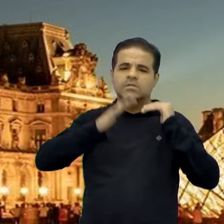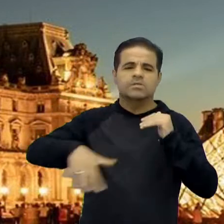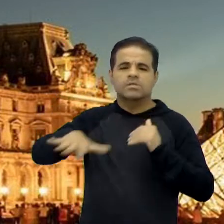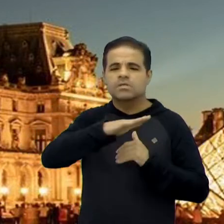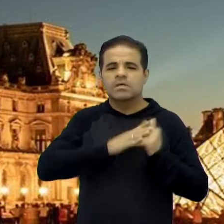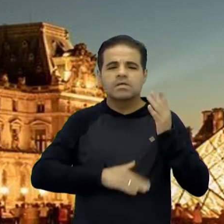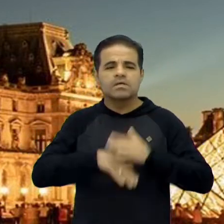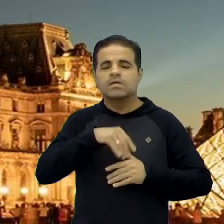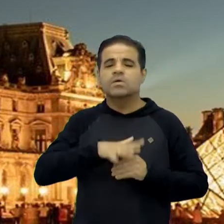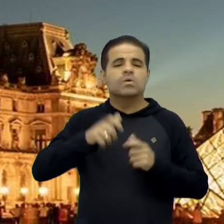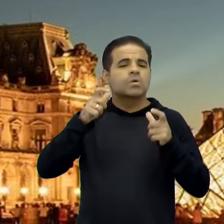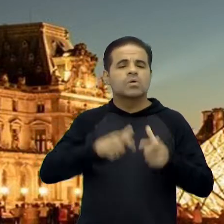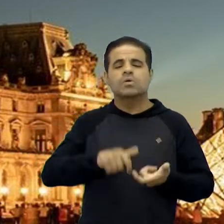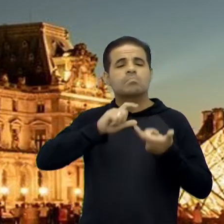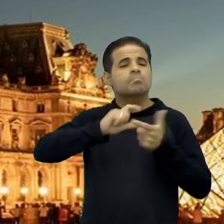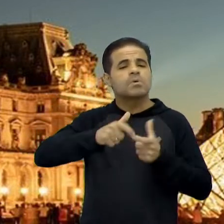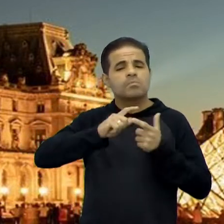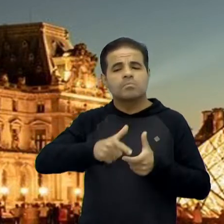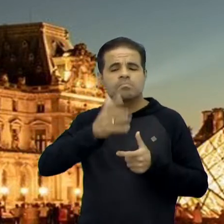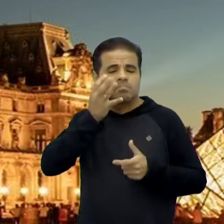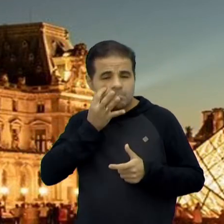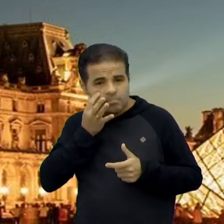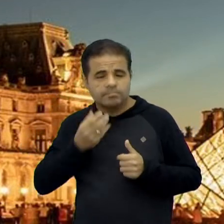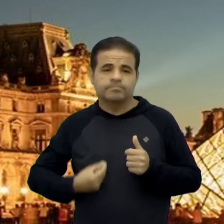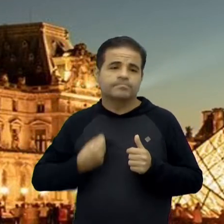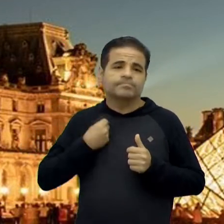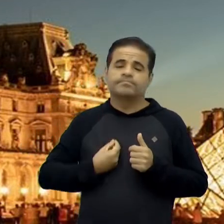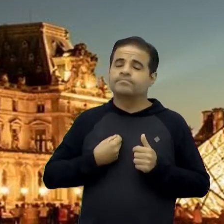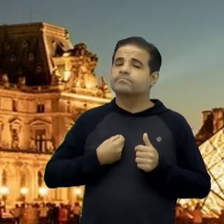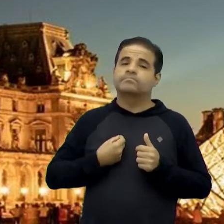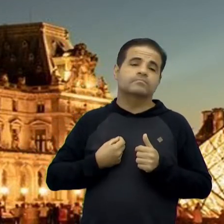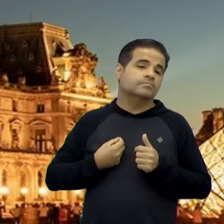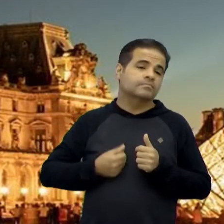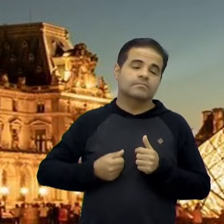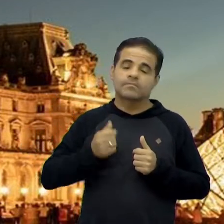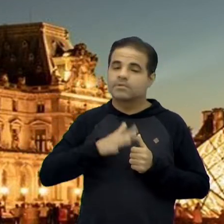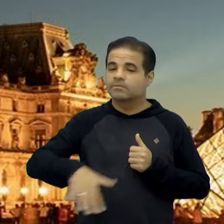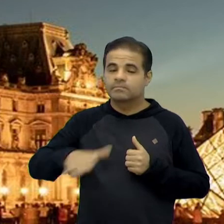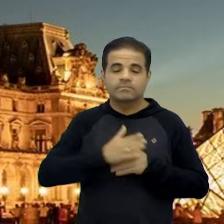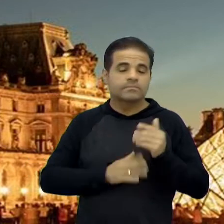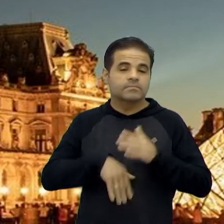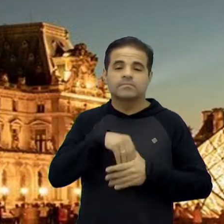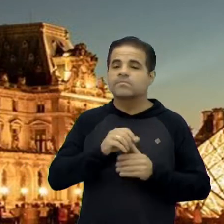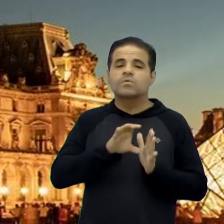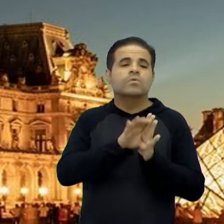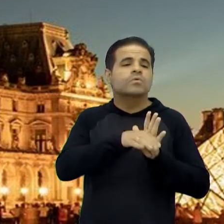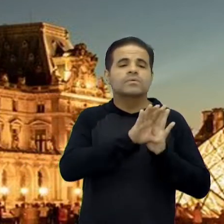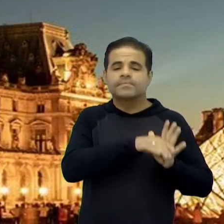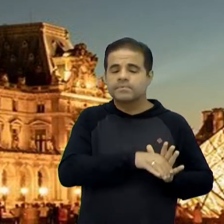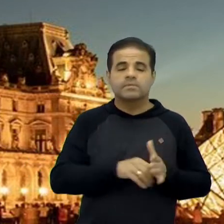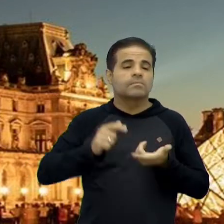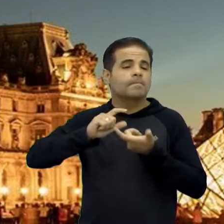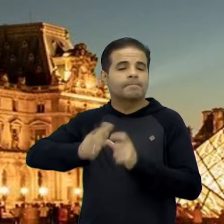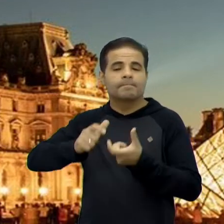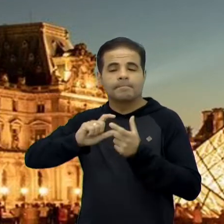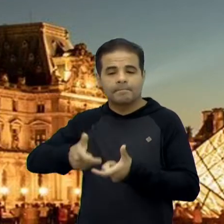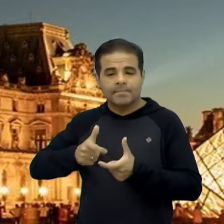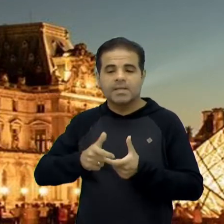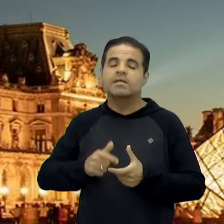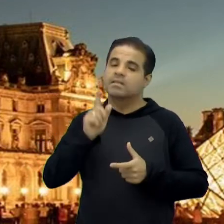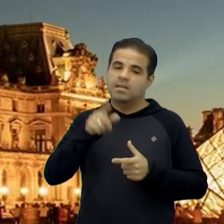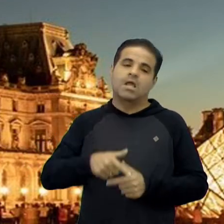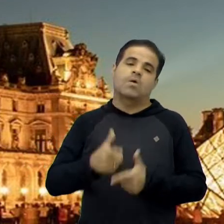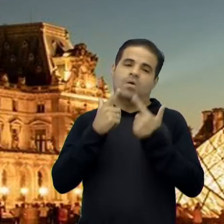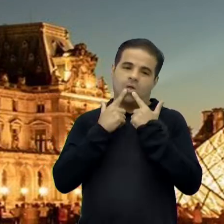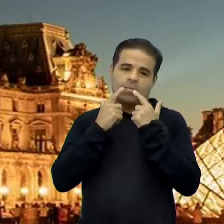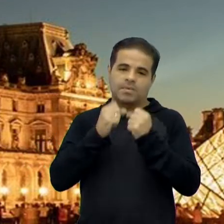sobre onde o meme está presente, porque a gente fala que a gente tem como conceito que o meme, ele é uma